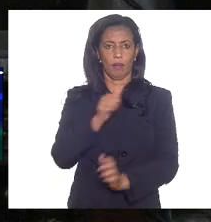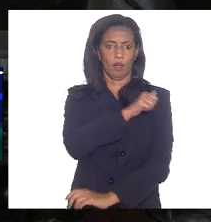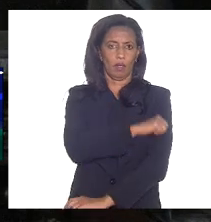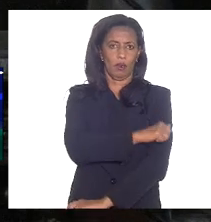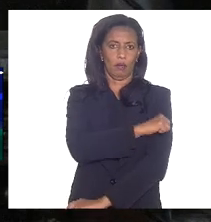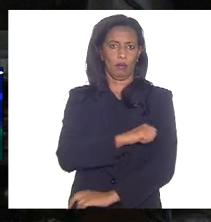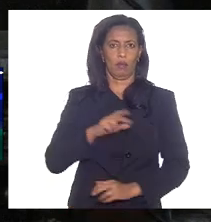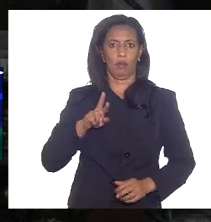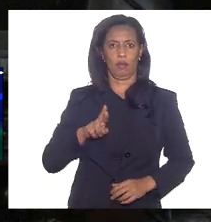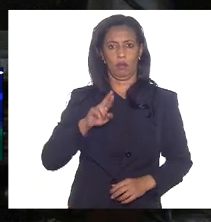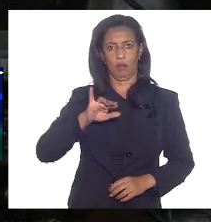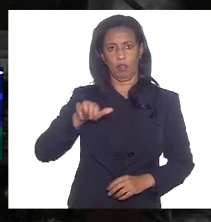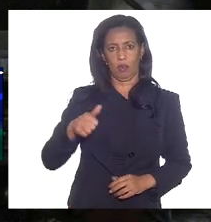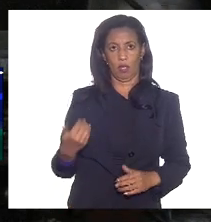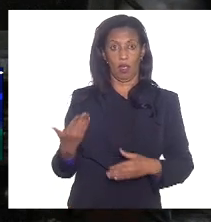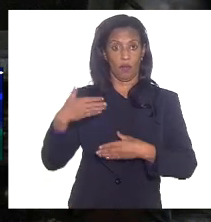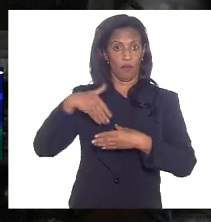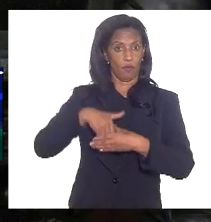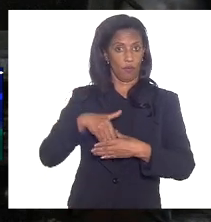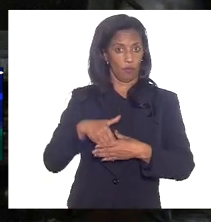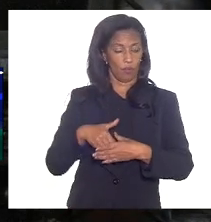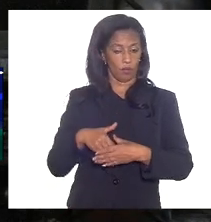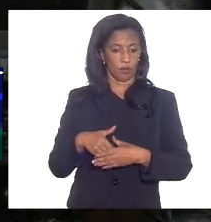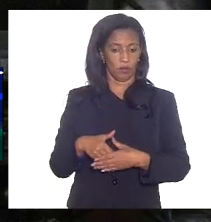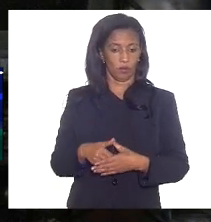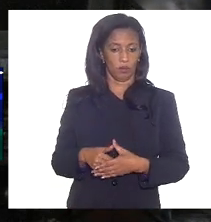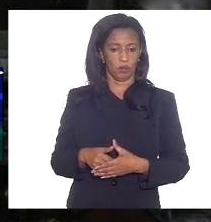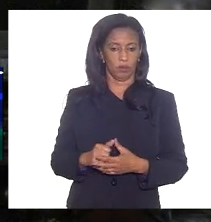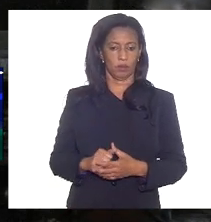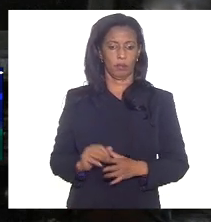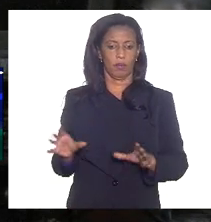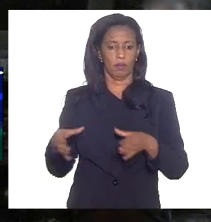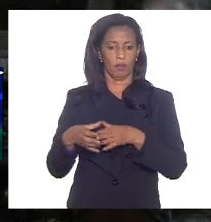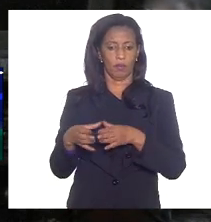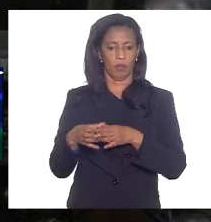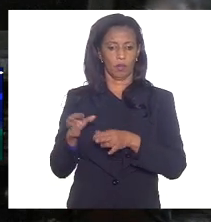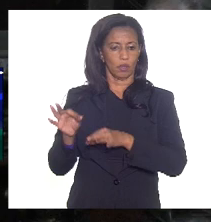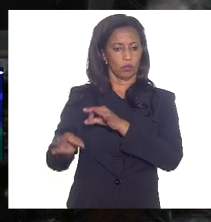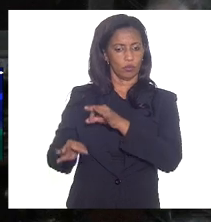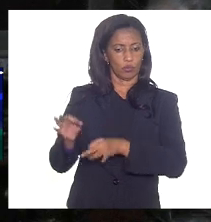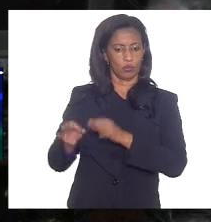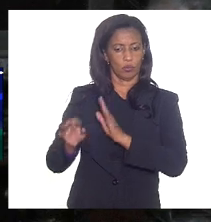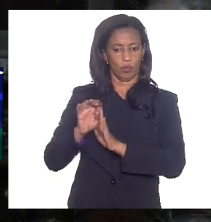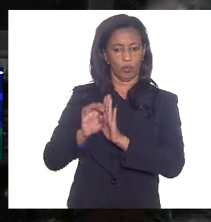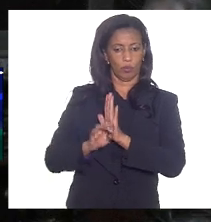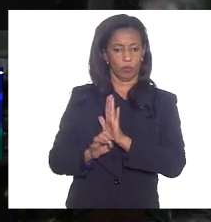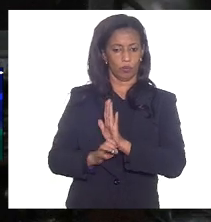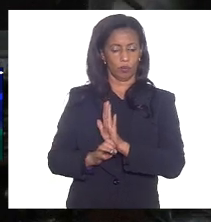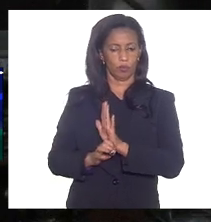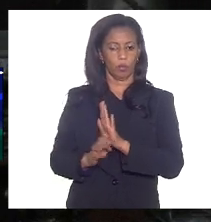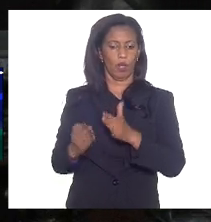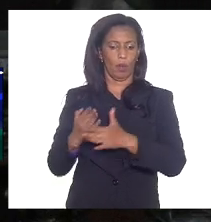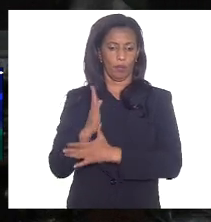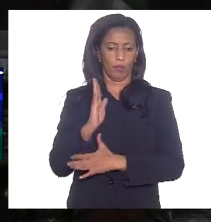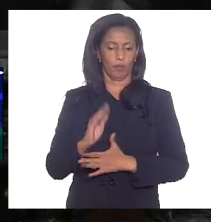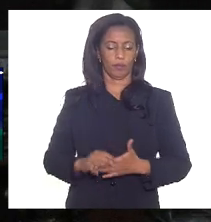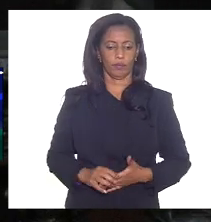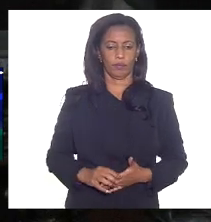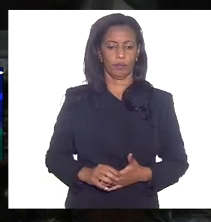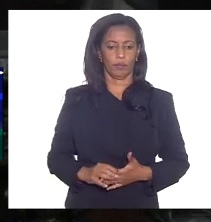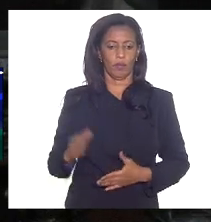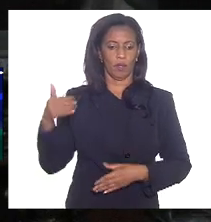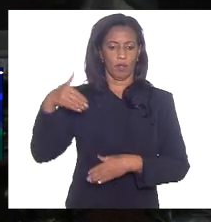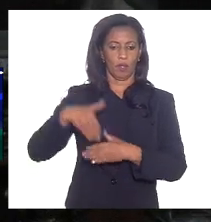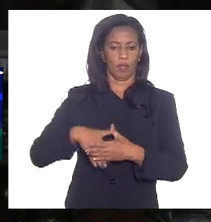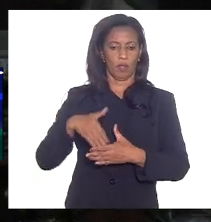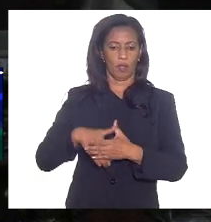Regiane. Em votação, parecer da Comissão de Constituição e Justiça com emenda. Senhores que aprovam, permaneçam como estão, aprovado. Em